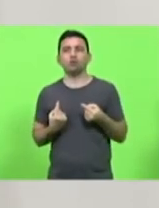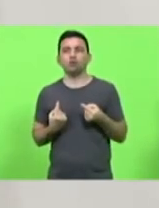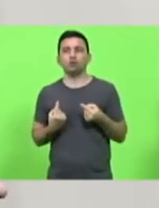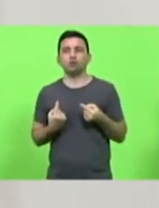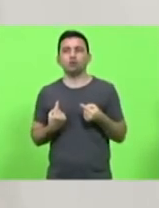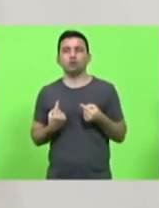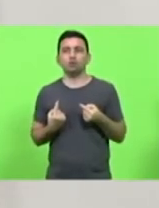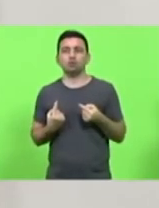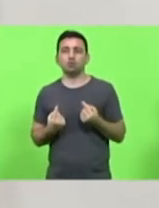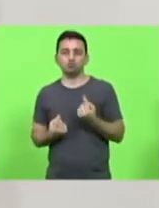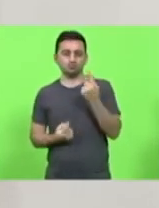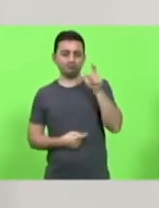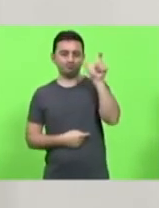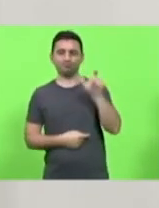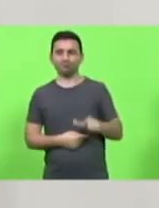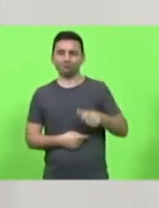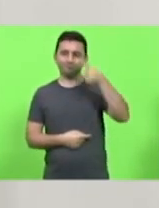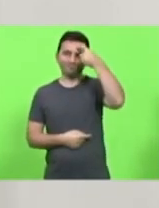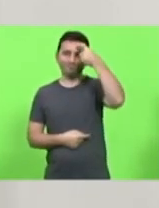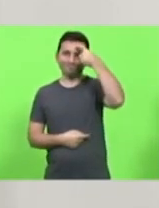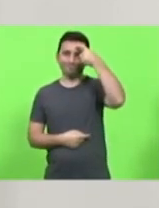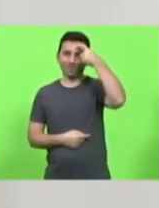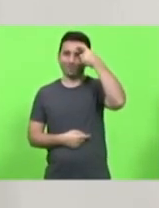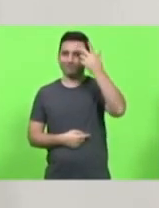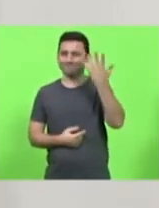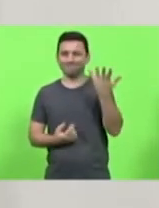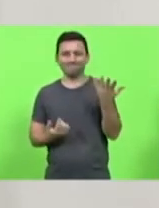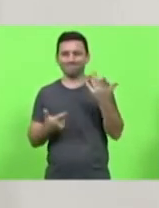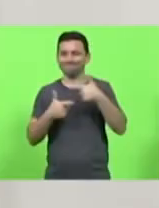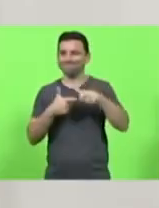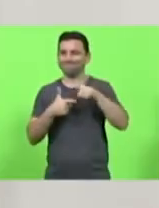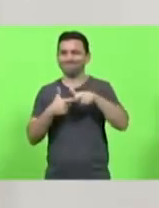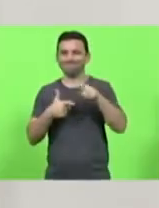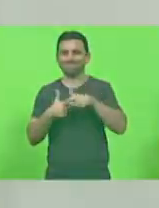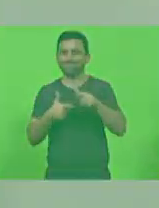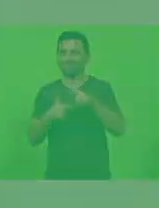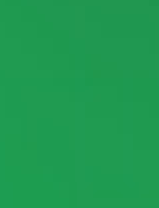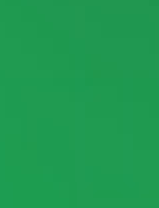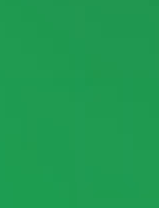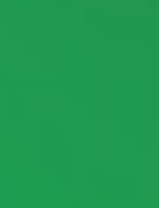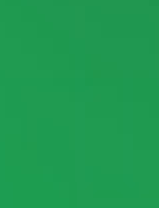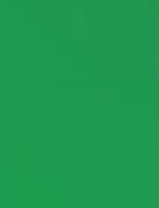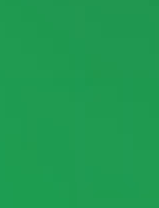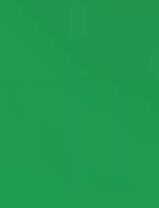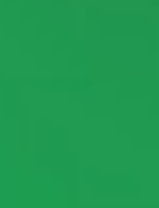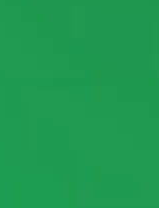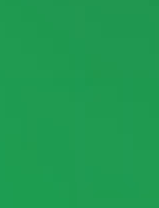onde uma mente doentia dessa possa ter entrado.